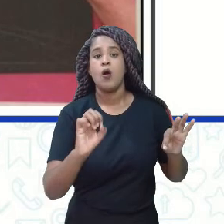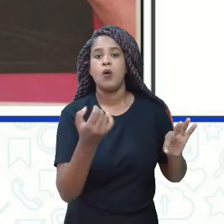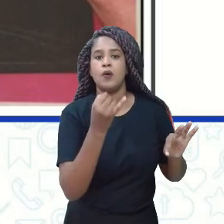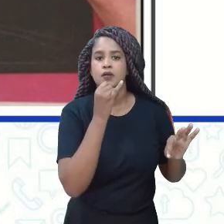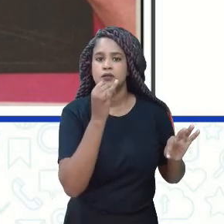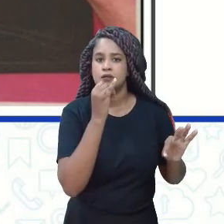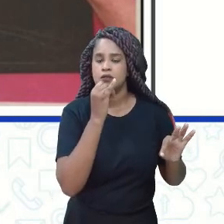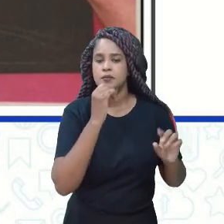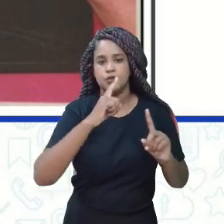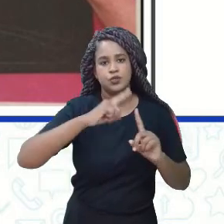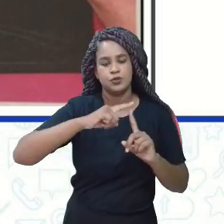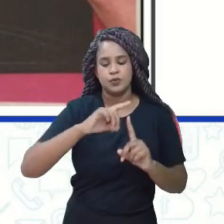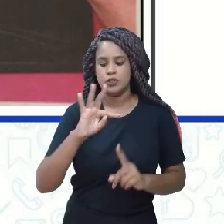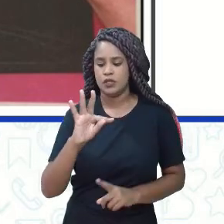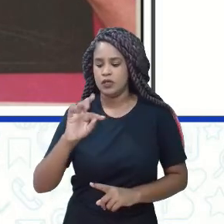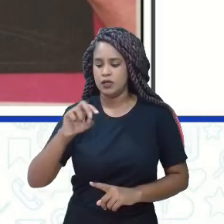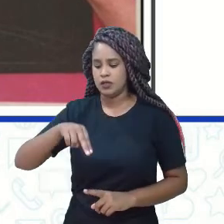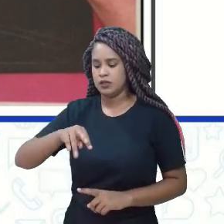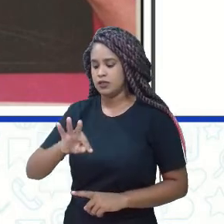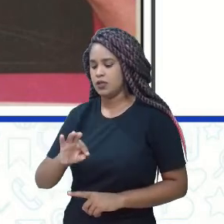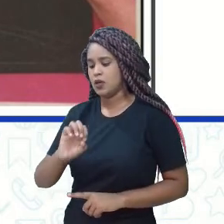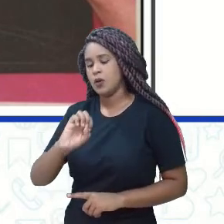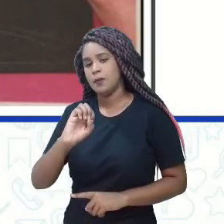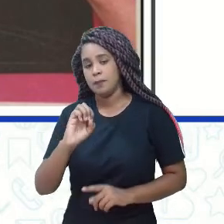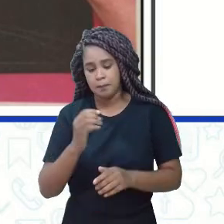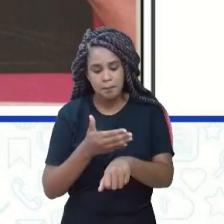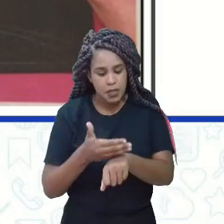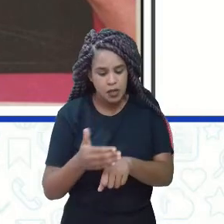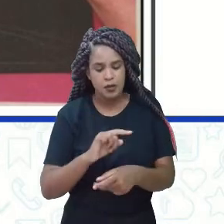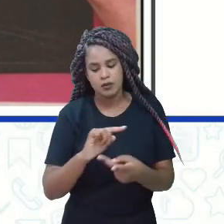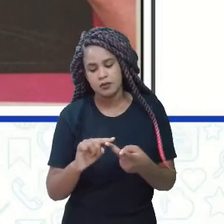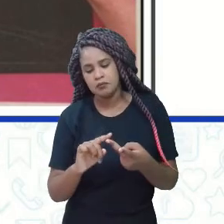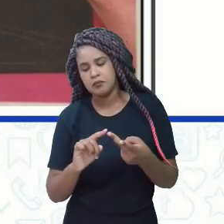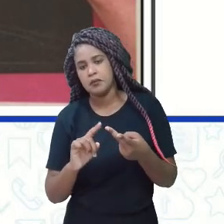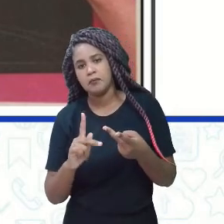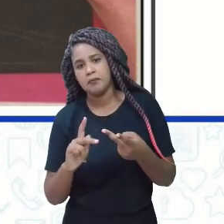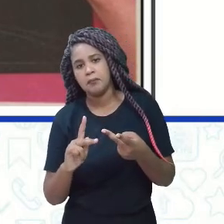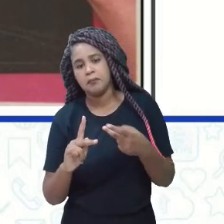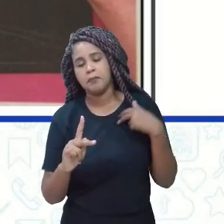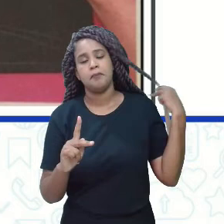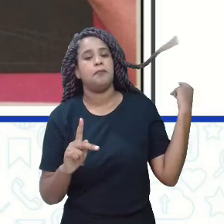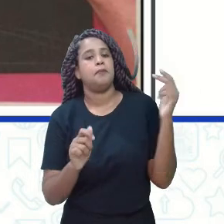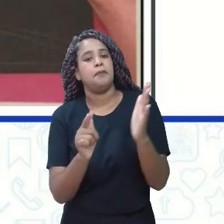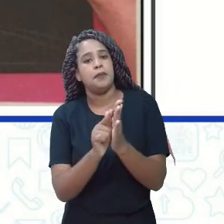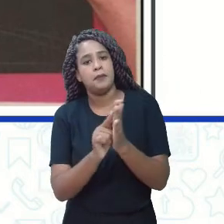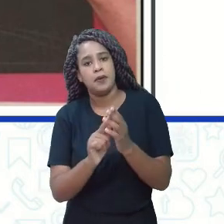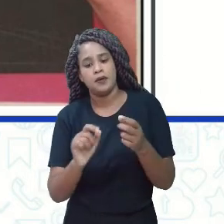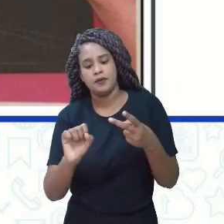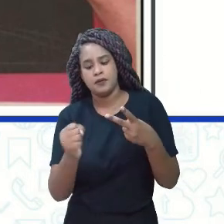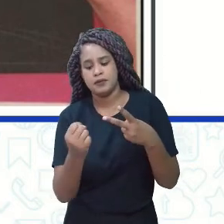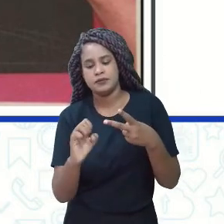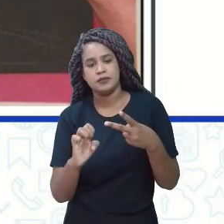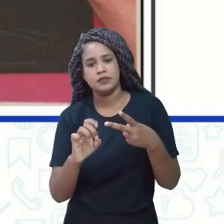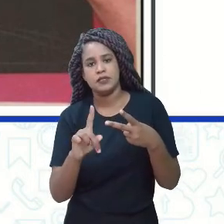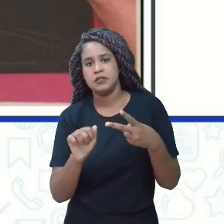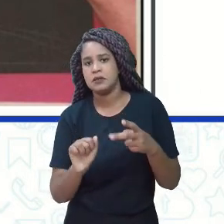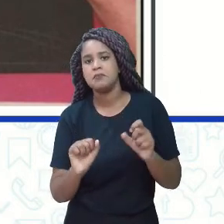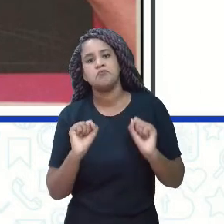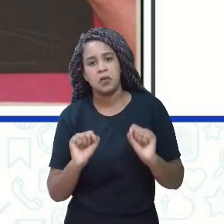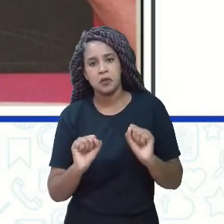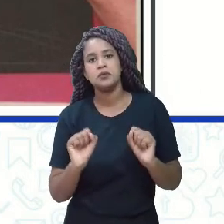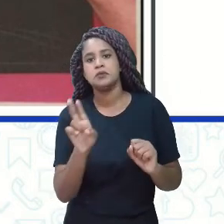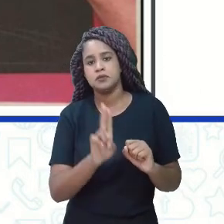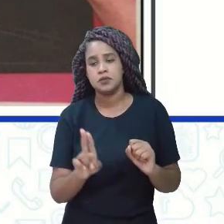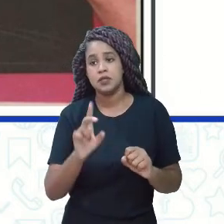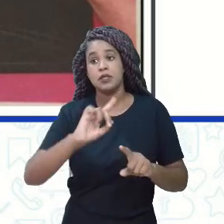um TNTzinho branco que você tem em casa. Aí você vai depois recortar os personagens da sua história. Por